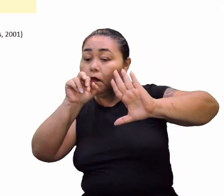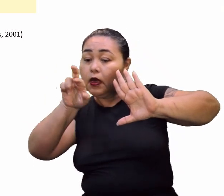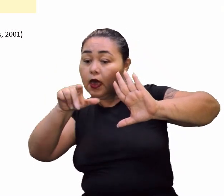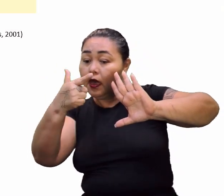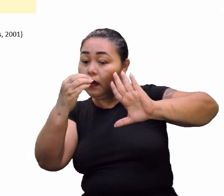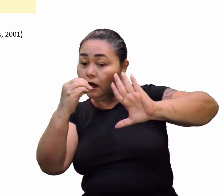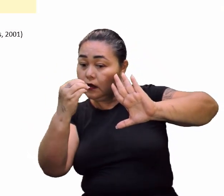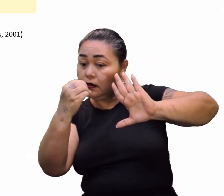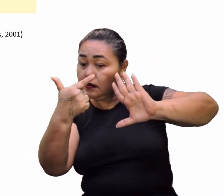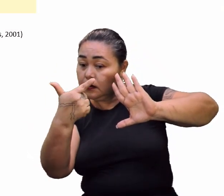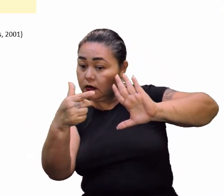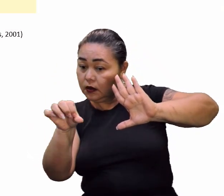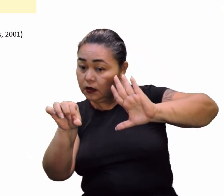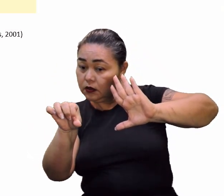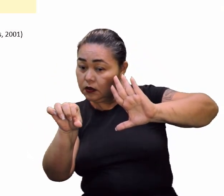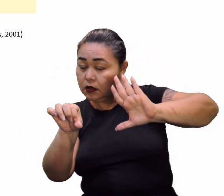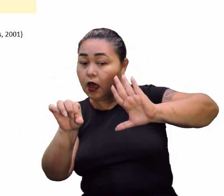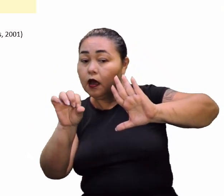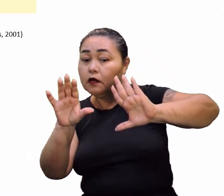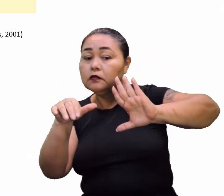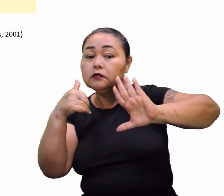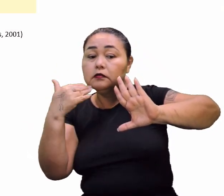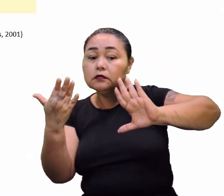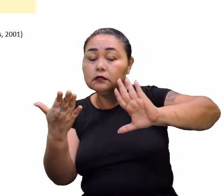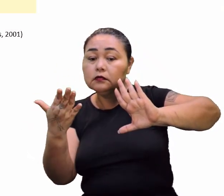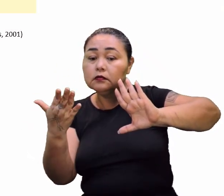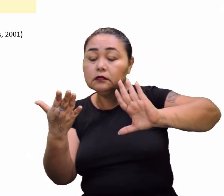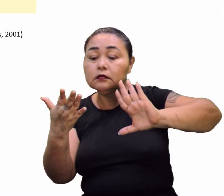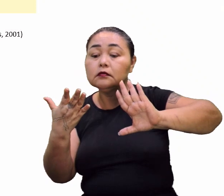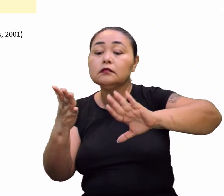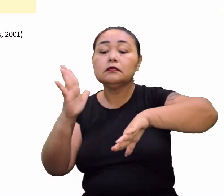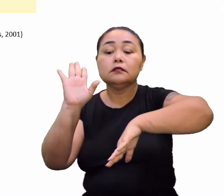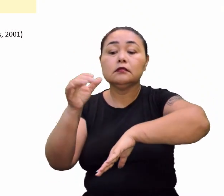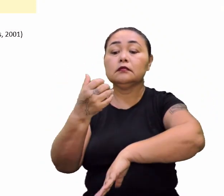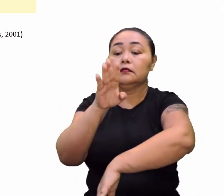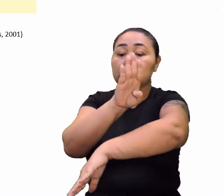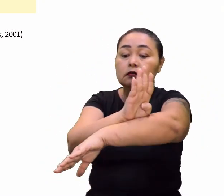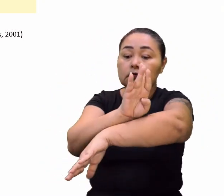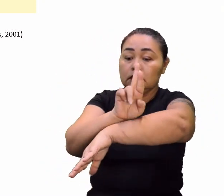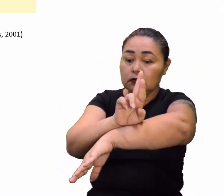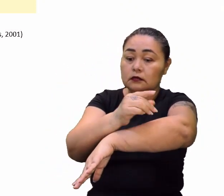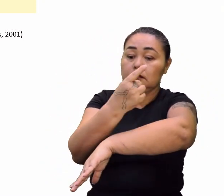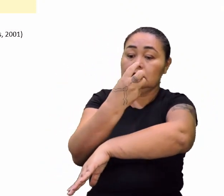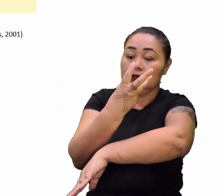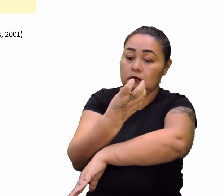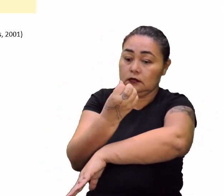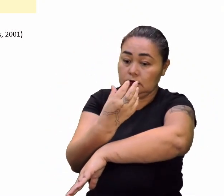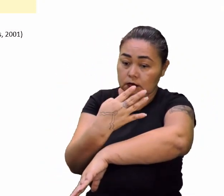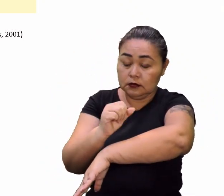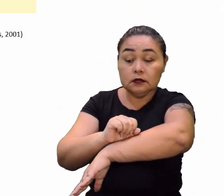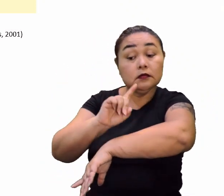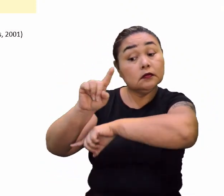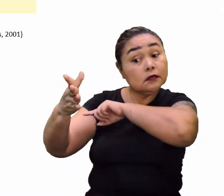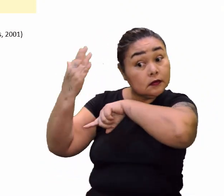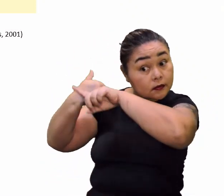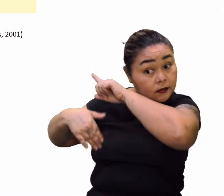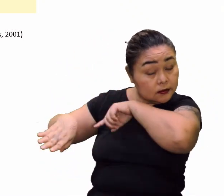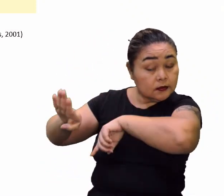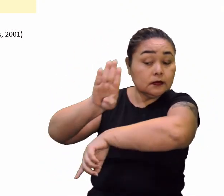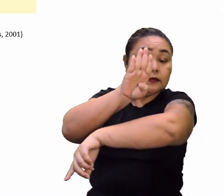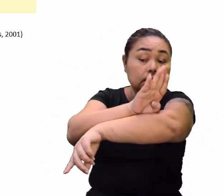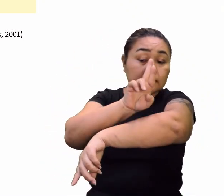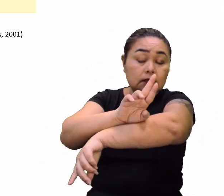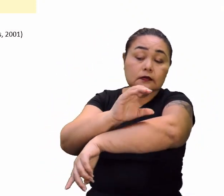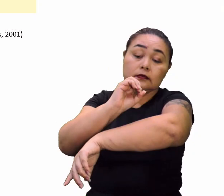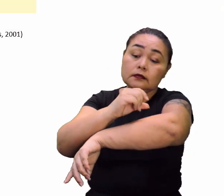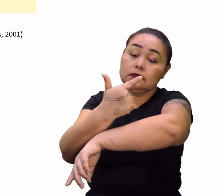BR-29. Então, olha só, BR-364, antigamente era BR-29, e foi no